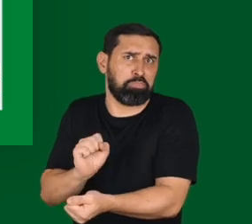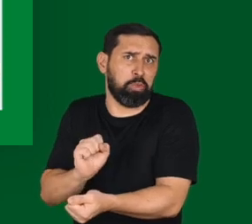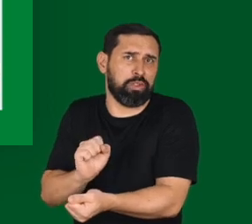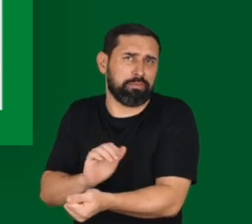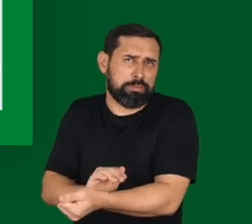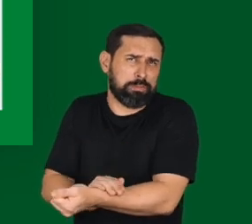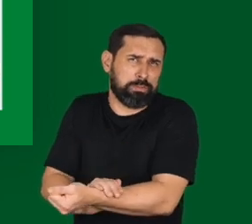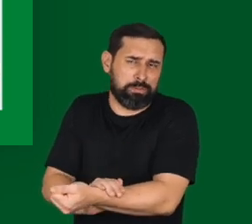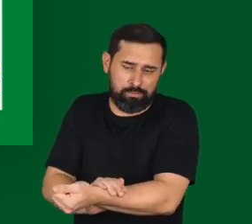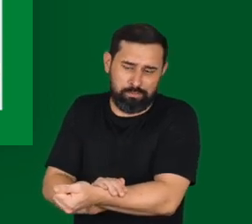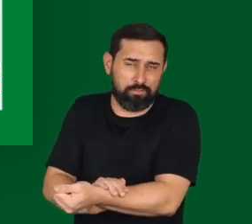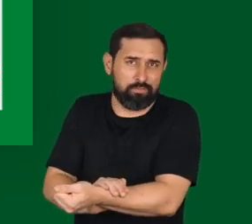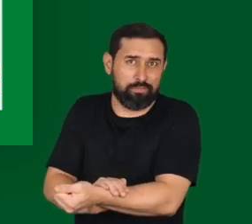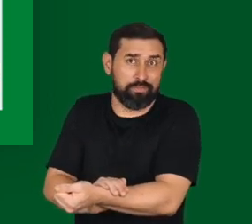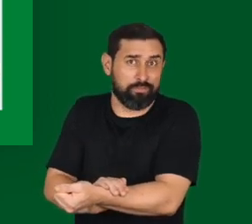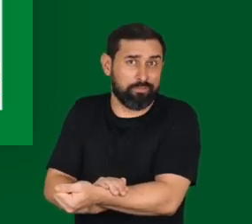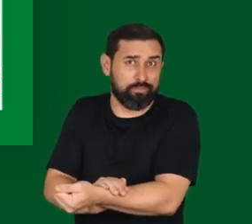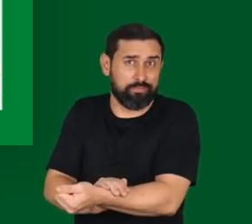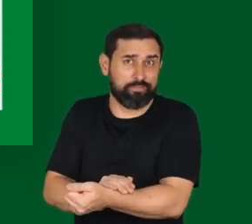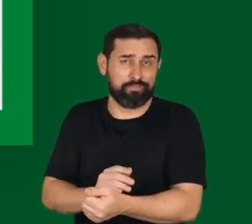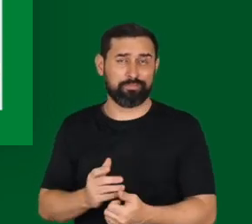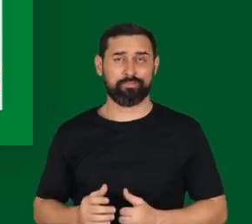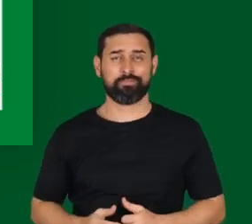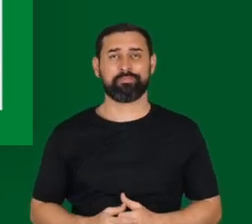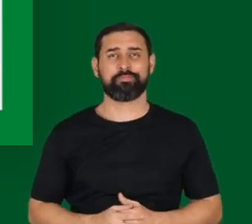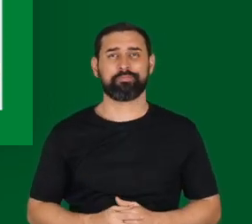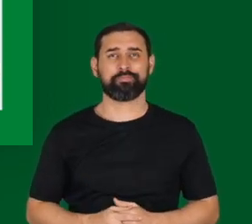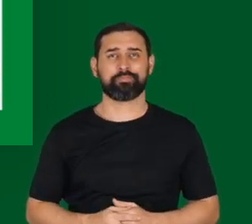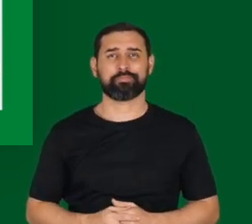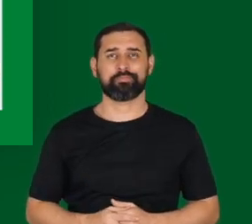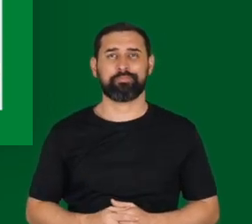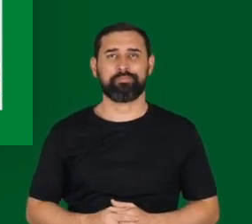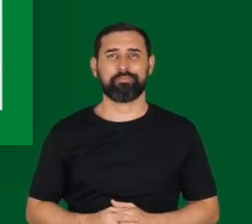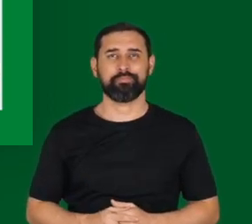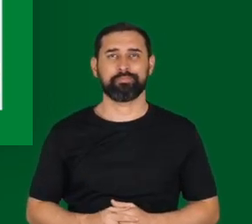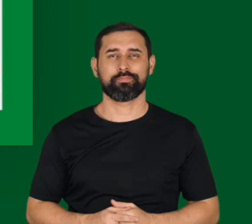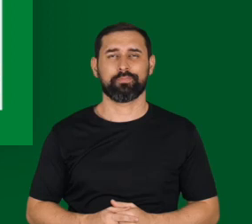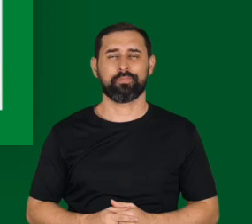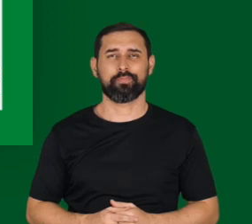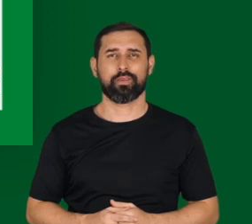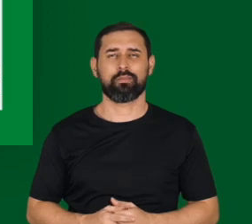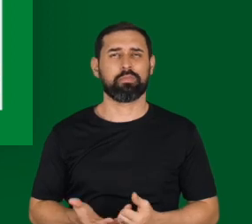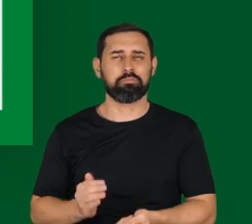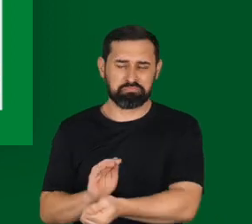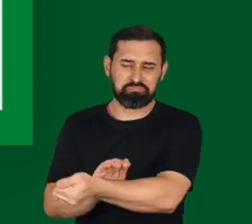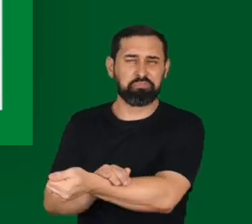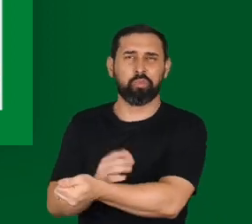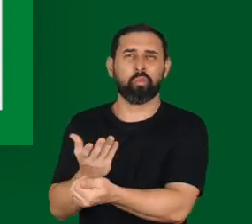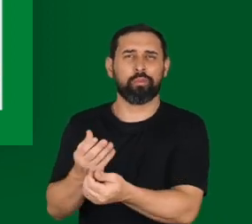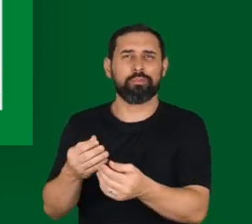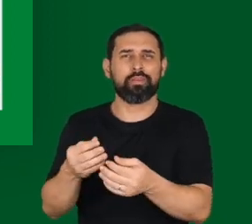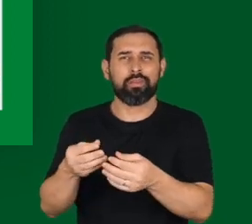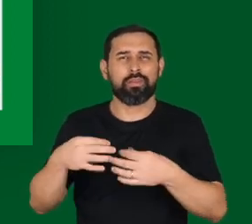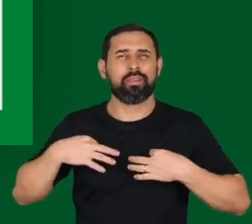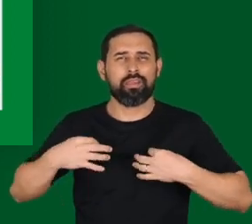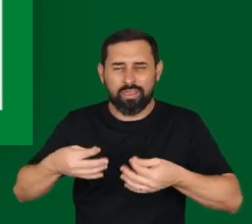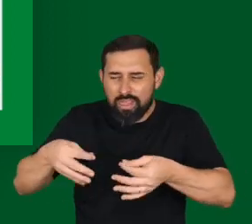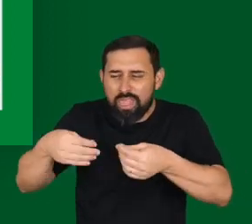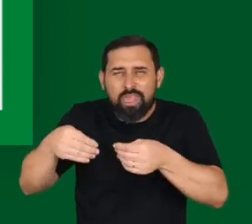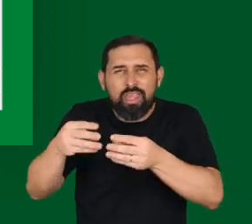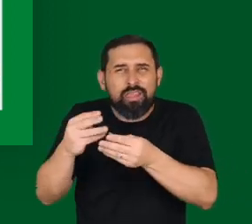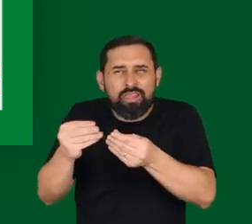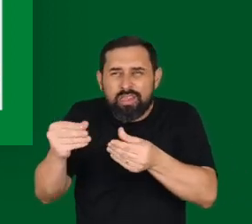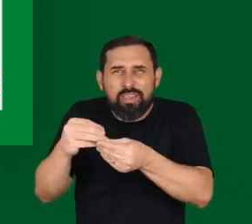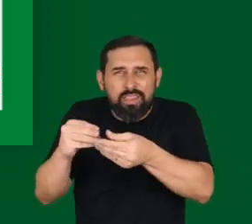a primeira a manobra ali seria realmente a compressão direta daquele local com uma